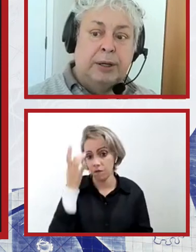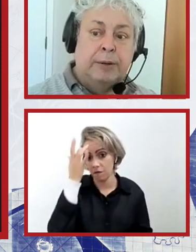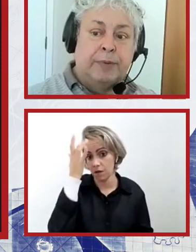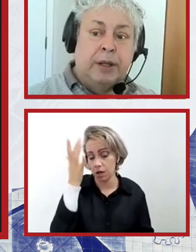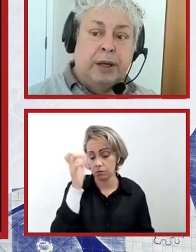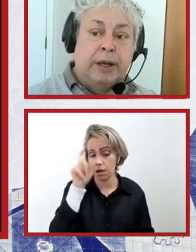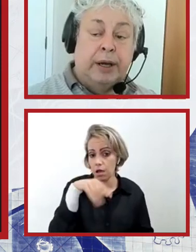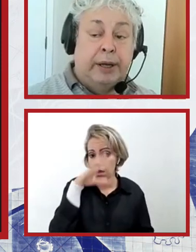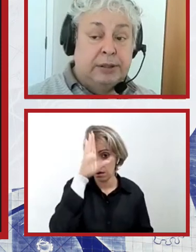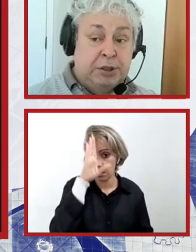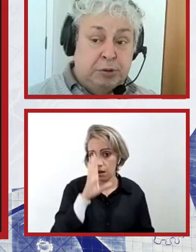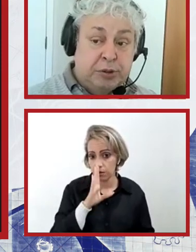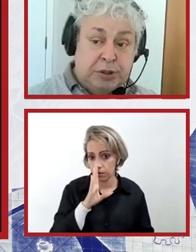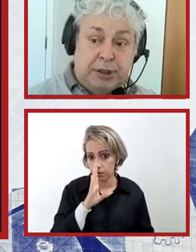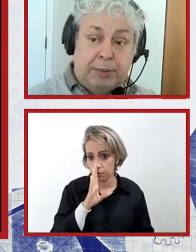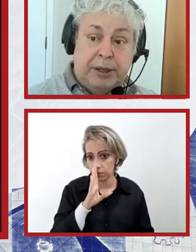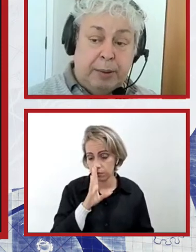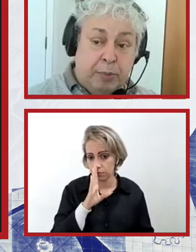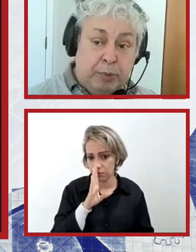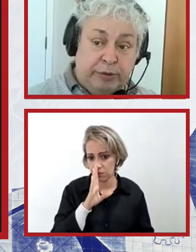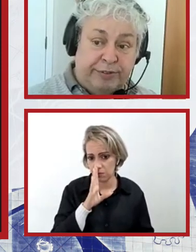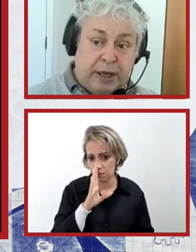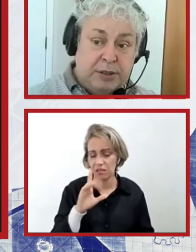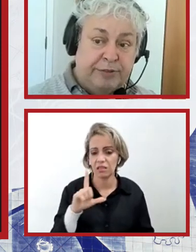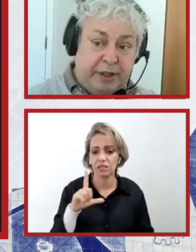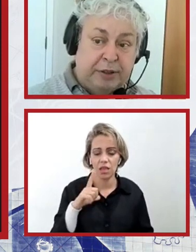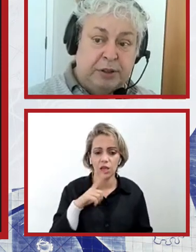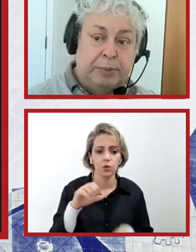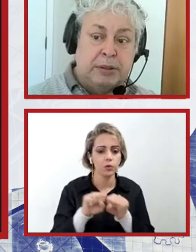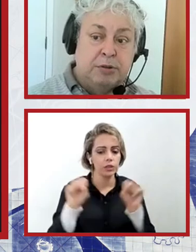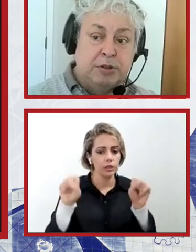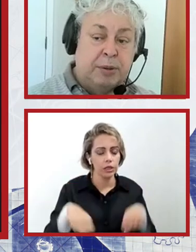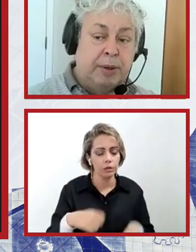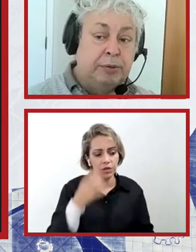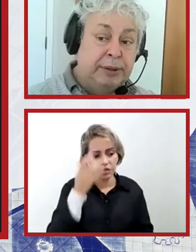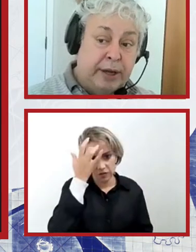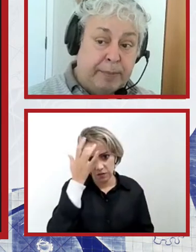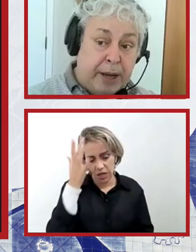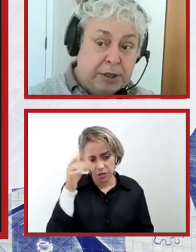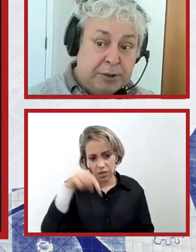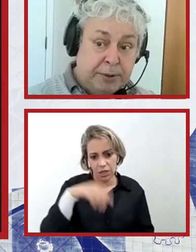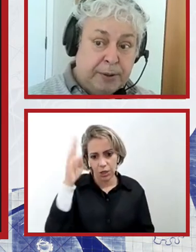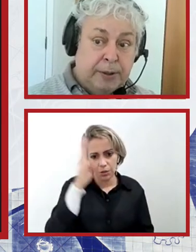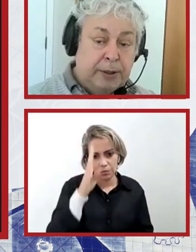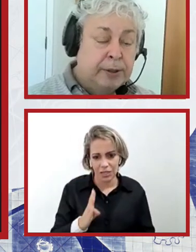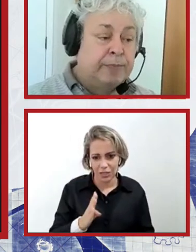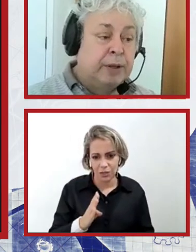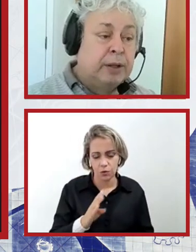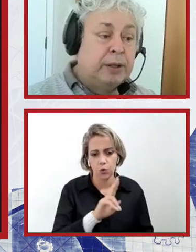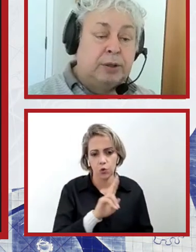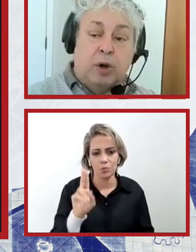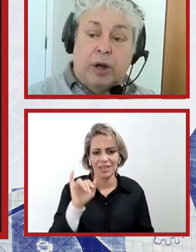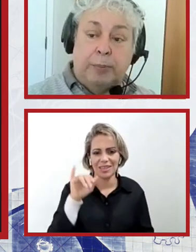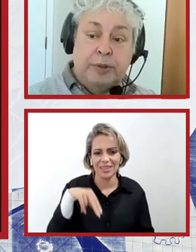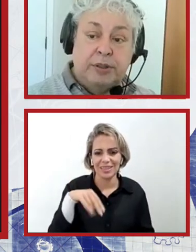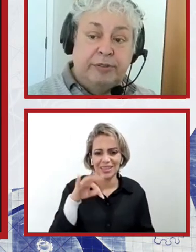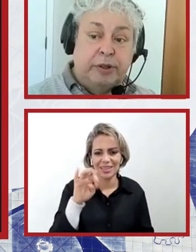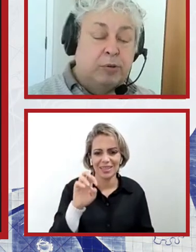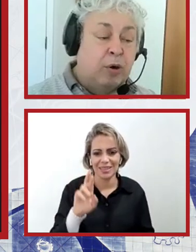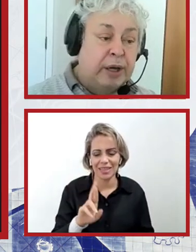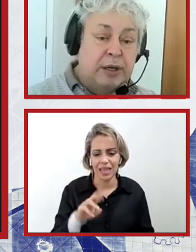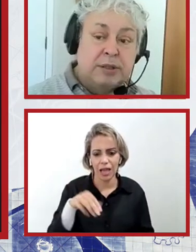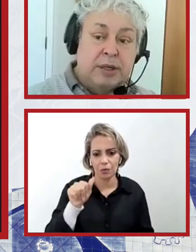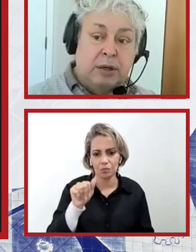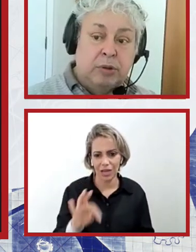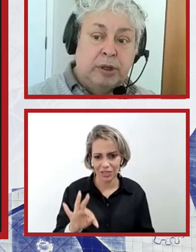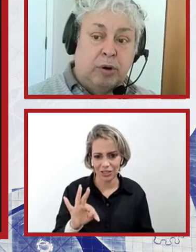gratuitas. Né? Existe um sistema que é muito fácil, feito aqui no Brasil, chamado Intermat, né? Que torna